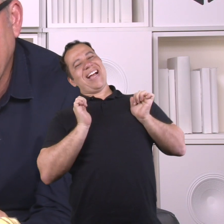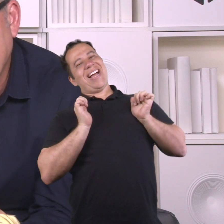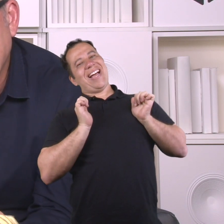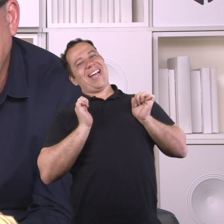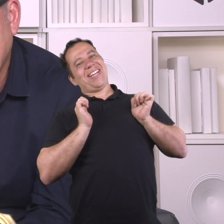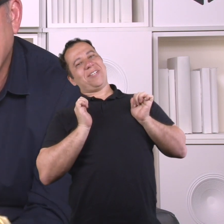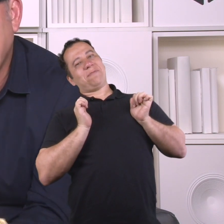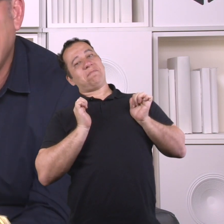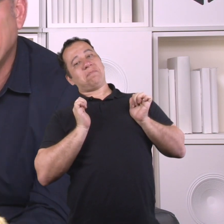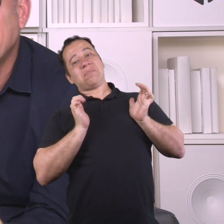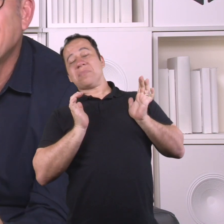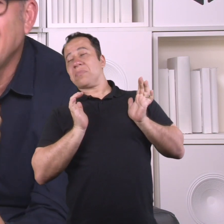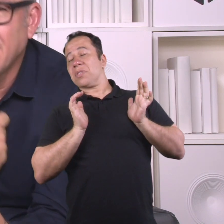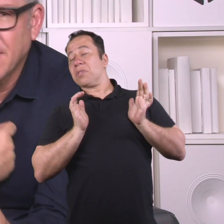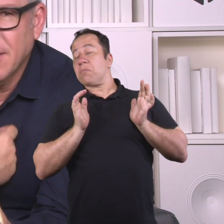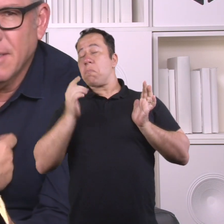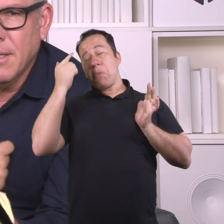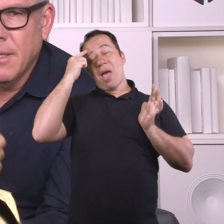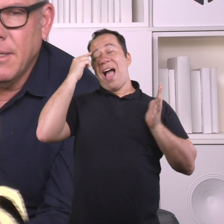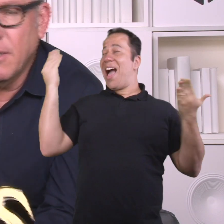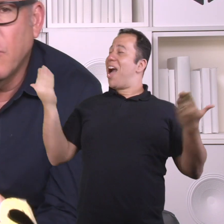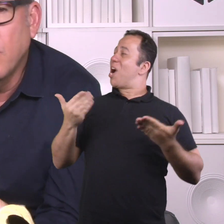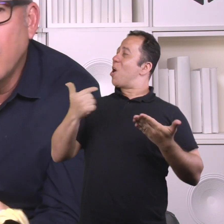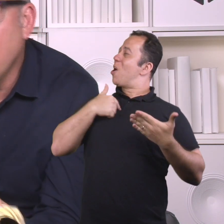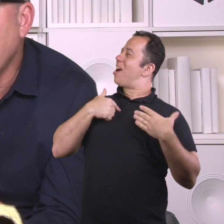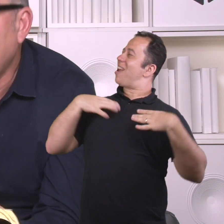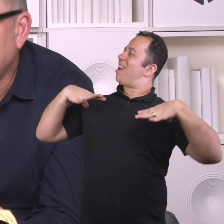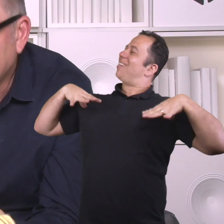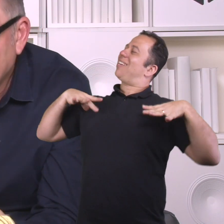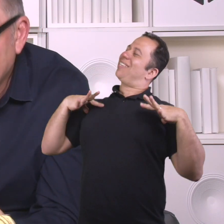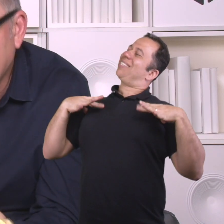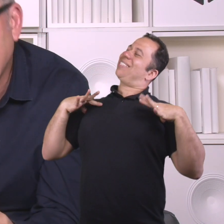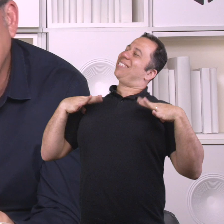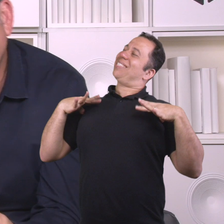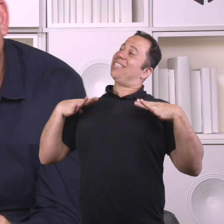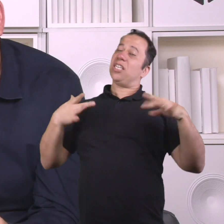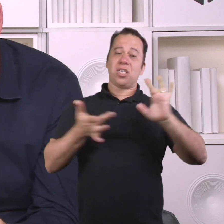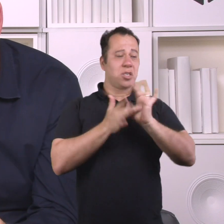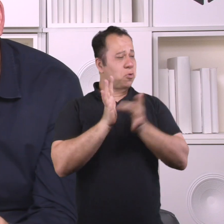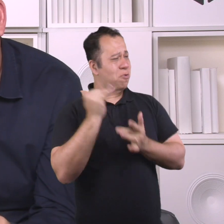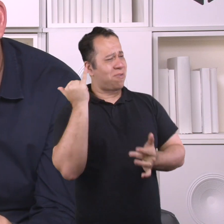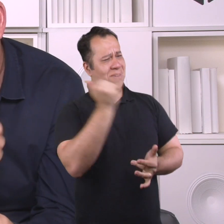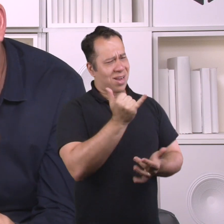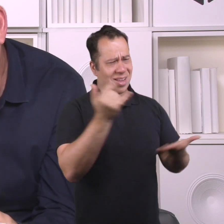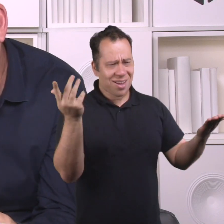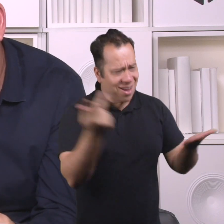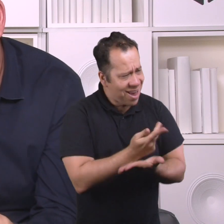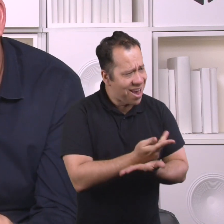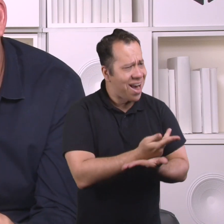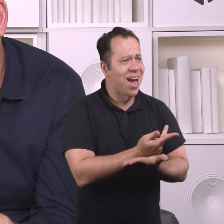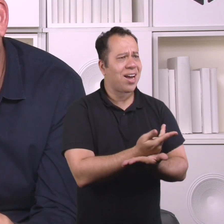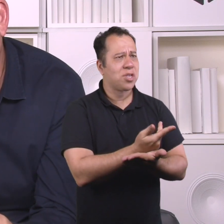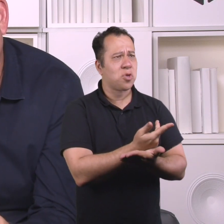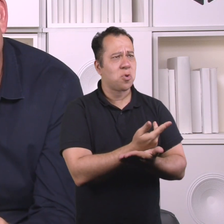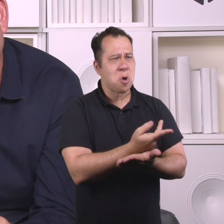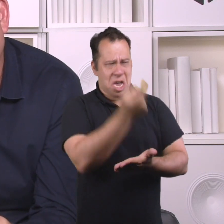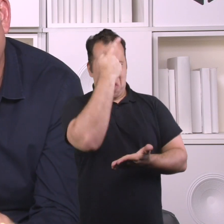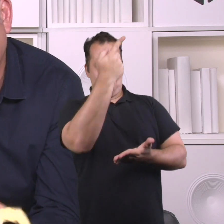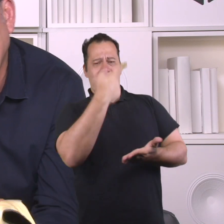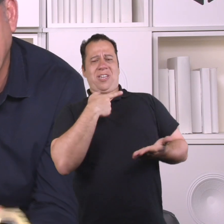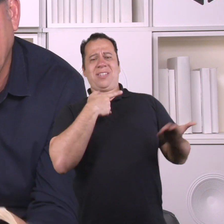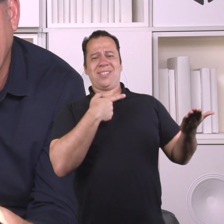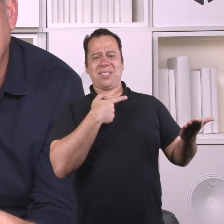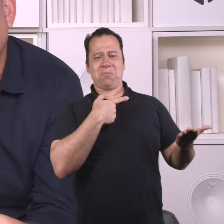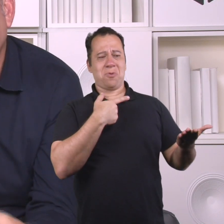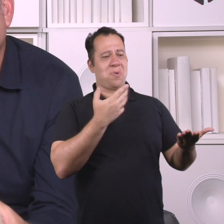e riquezas apenas para si. Então, doar, ser generoso, abençoar pessoas com as nossas